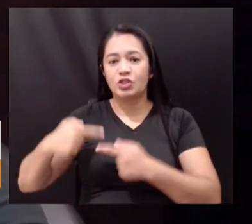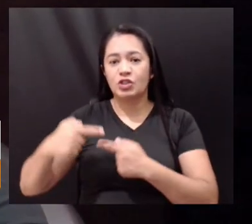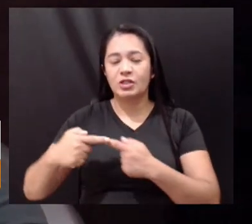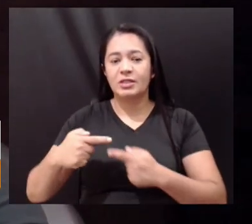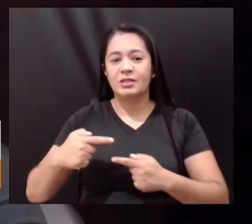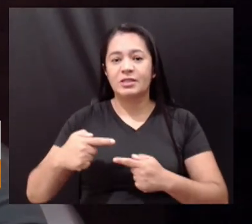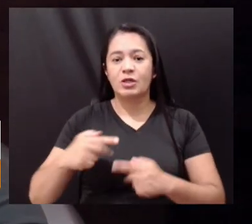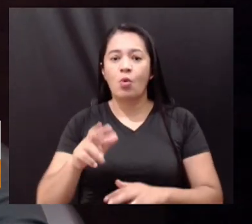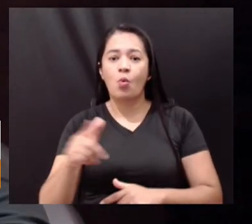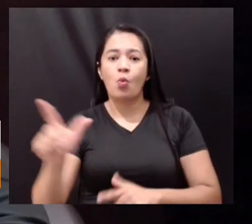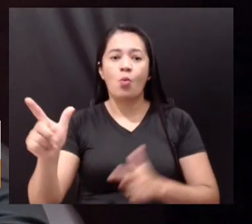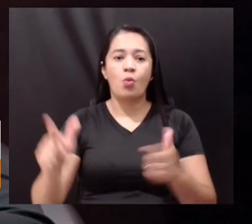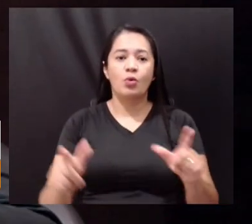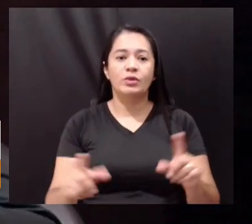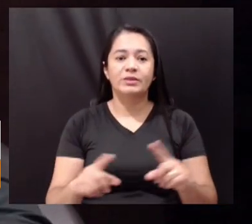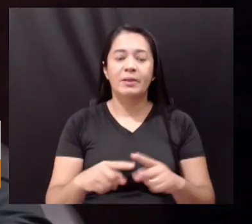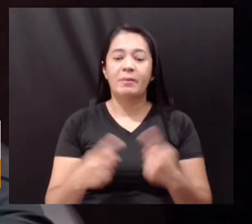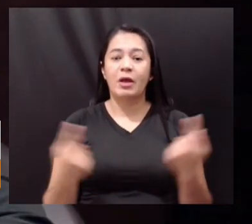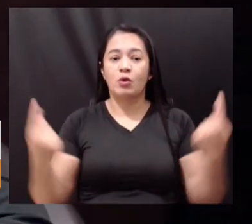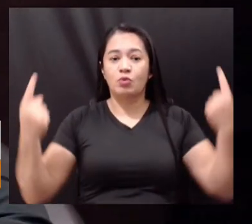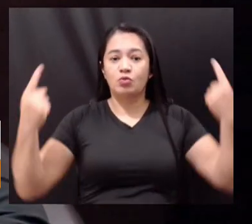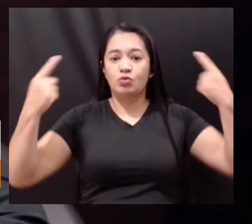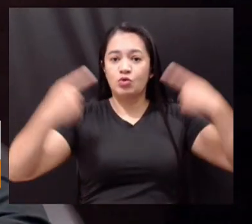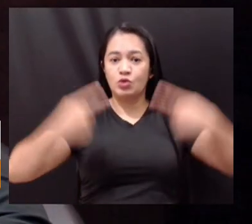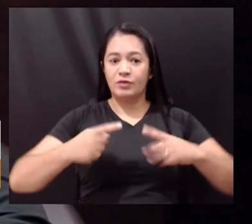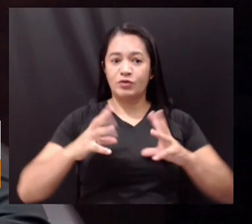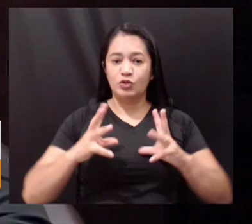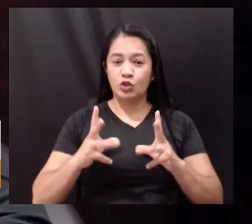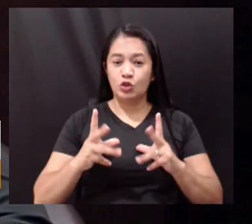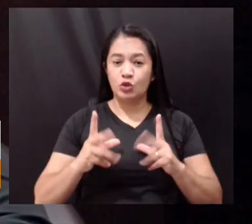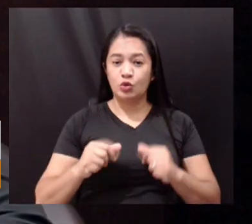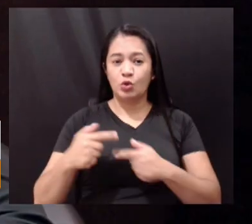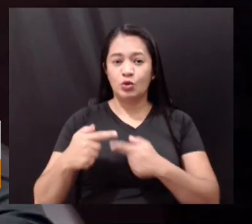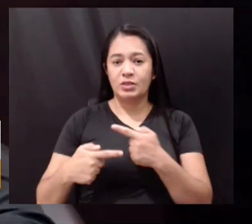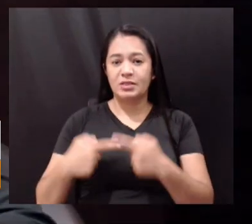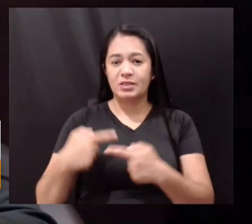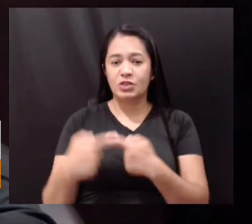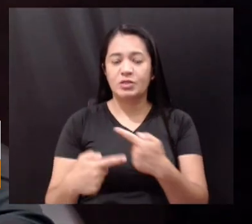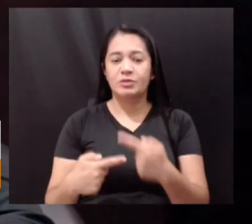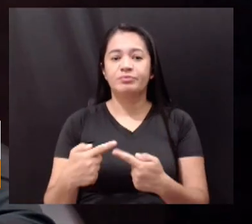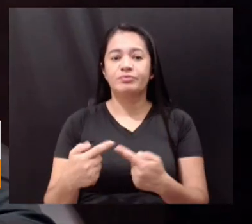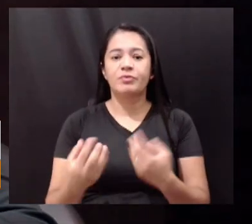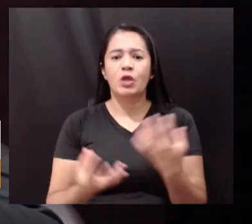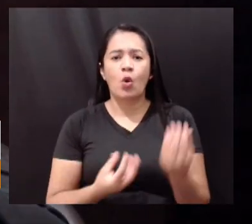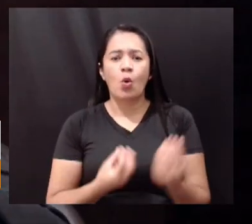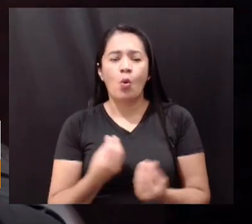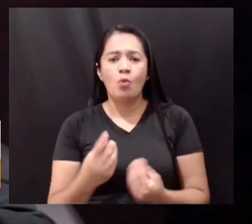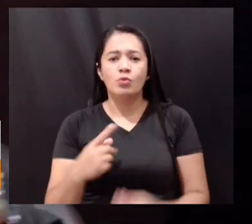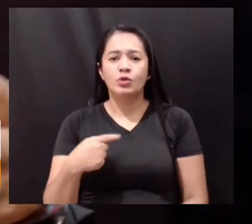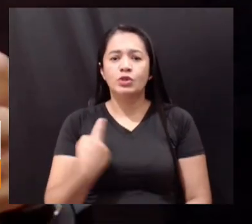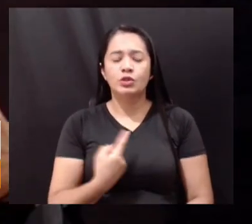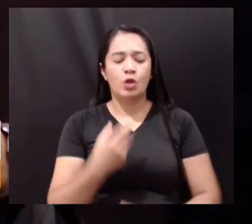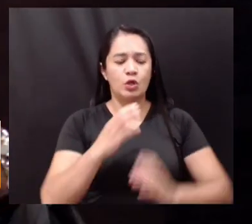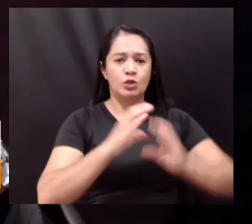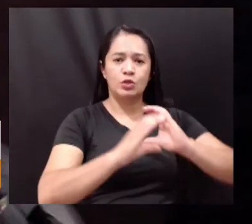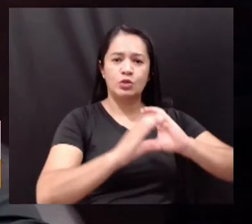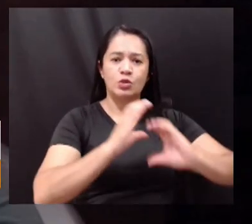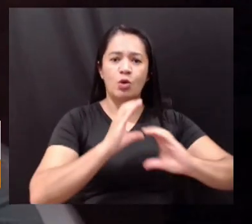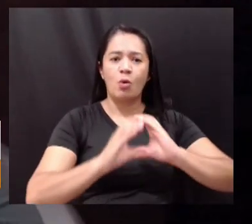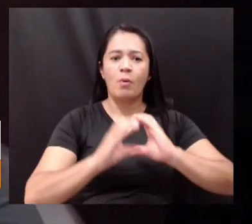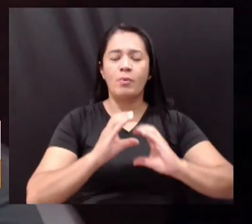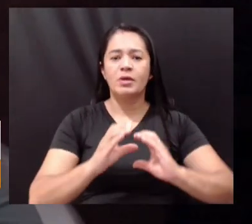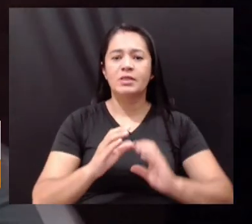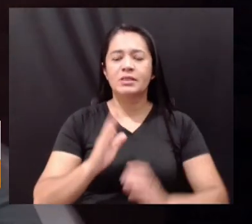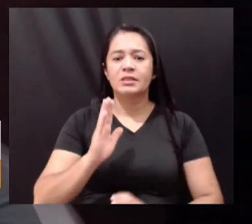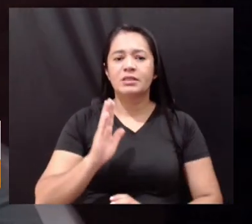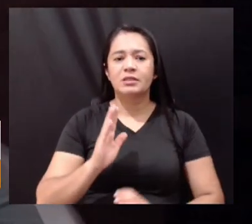é mais um desafio de todas as gerações, né. Então como é que a gente consegue fazer essa comunicação funcionar de forma fluida